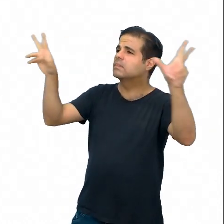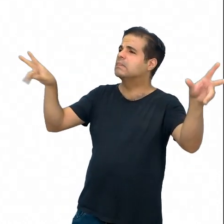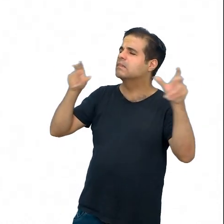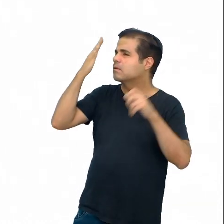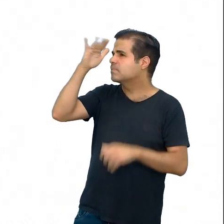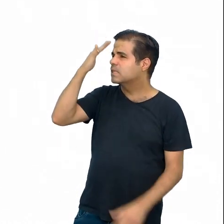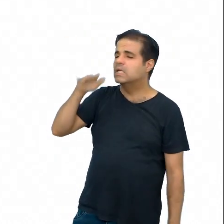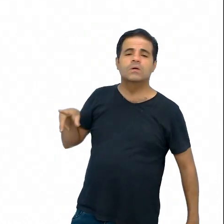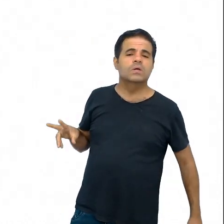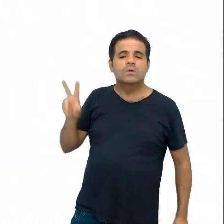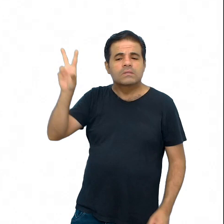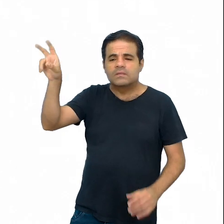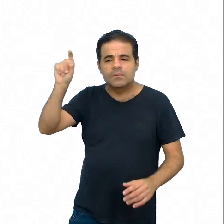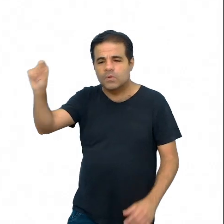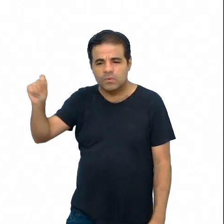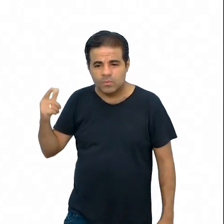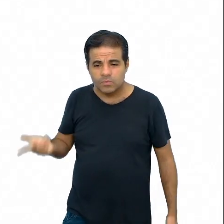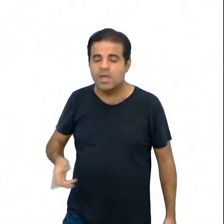temática, né?